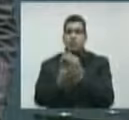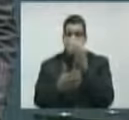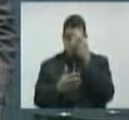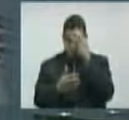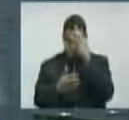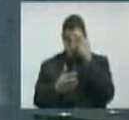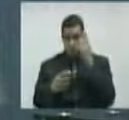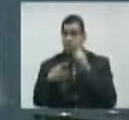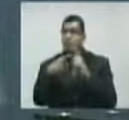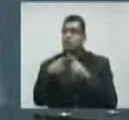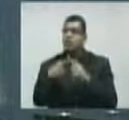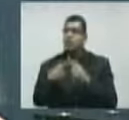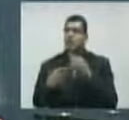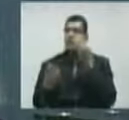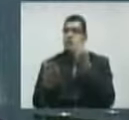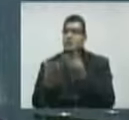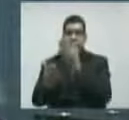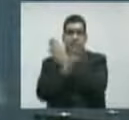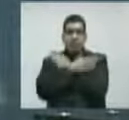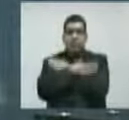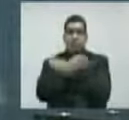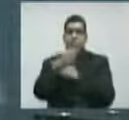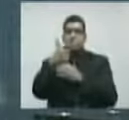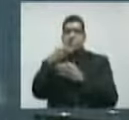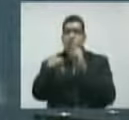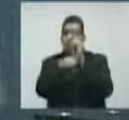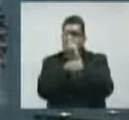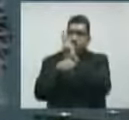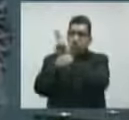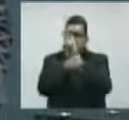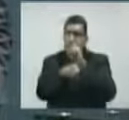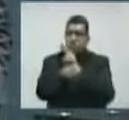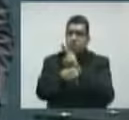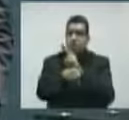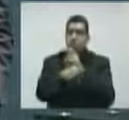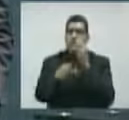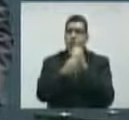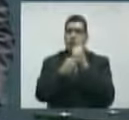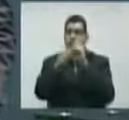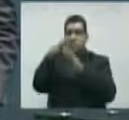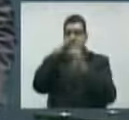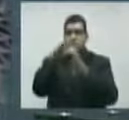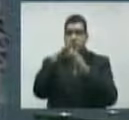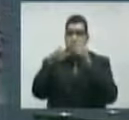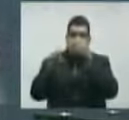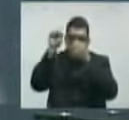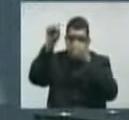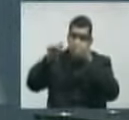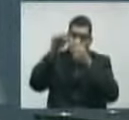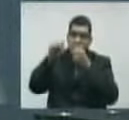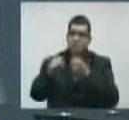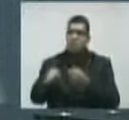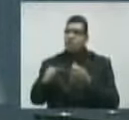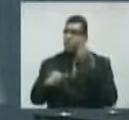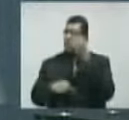Por que ele demitiu 2.000 vigilantes para contratar uma empresa de câmera de um